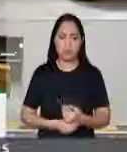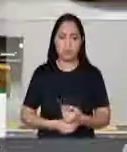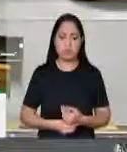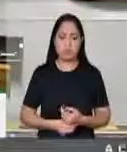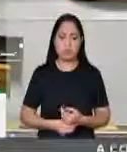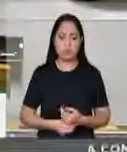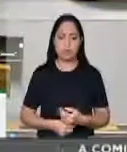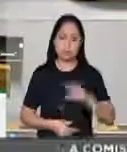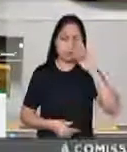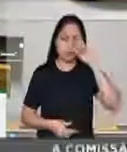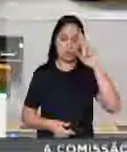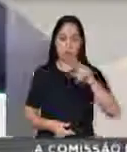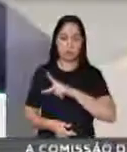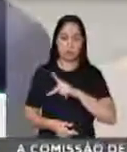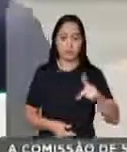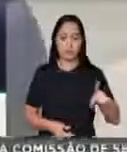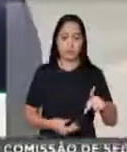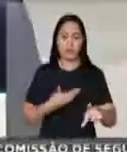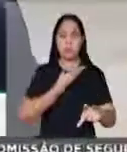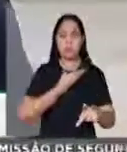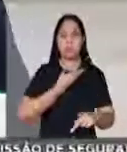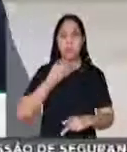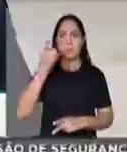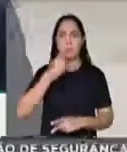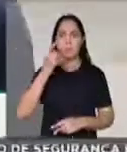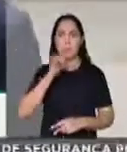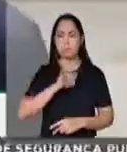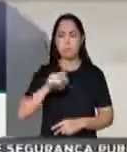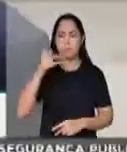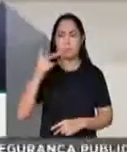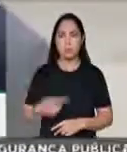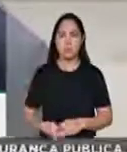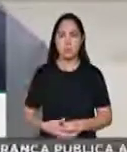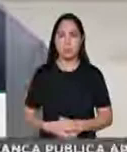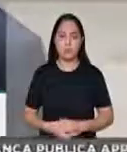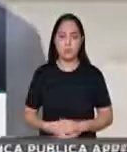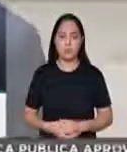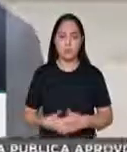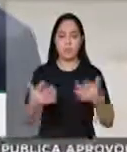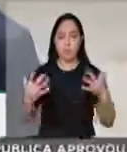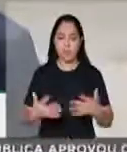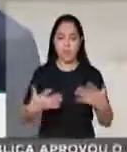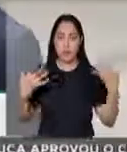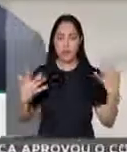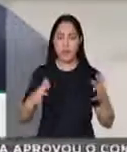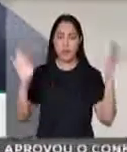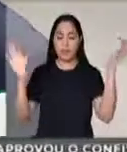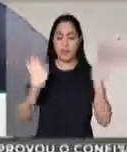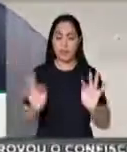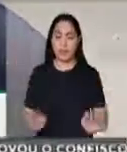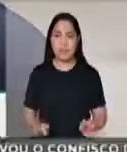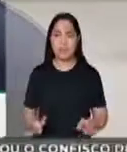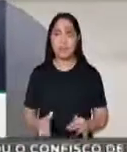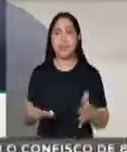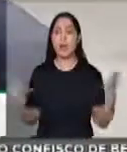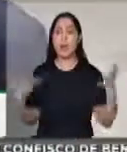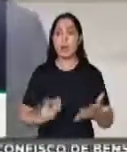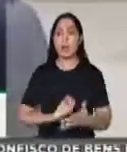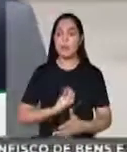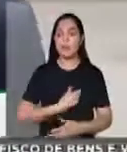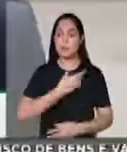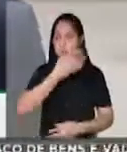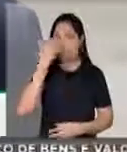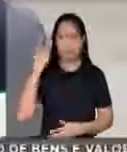Senhor presidente, colegas deputados, eu quero registrar aqui com alegria e com satisfação a participação de muitas